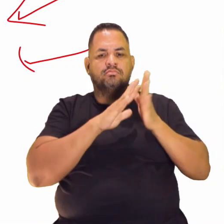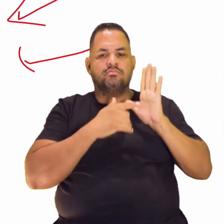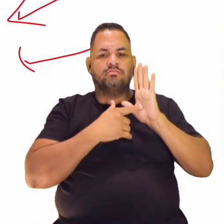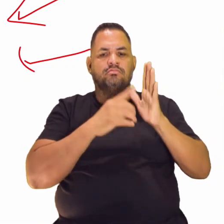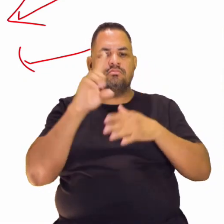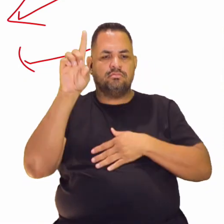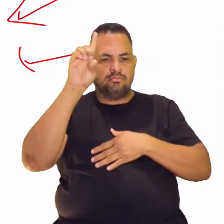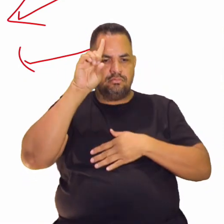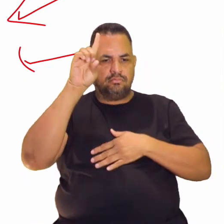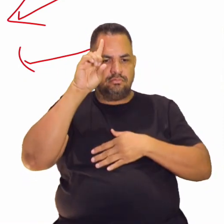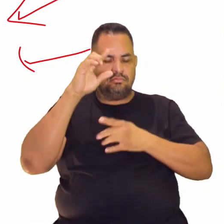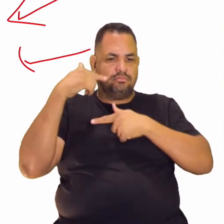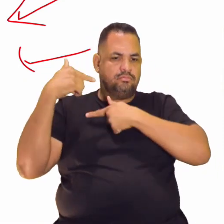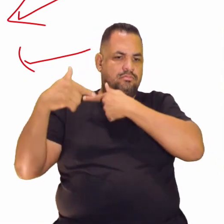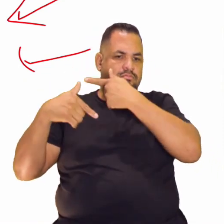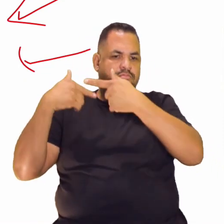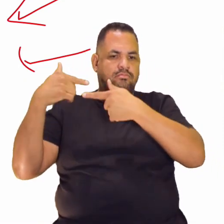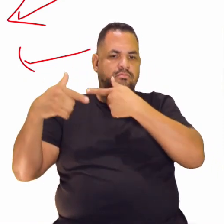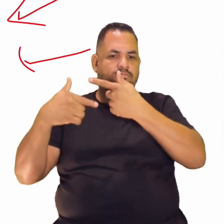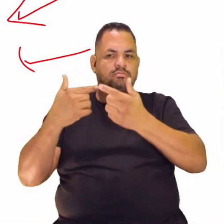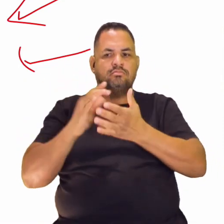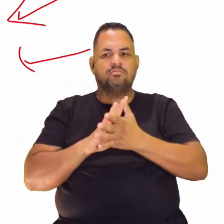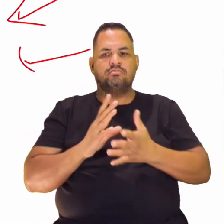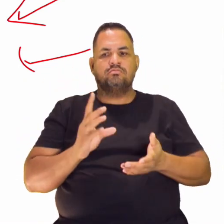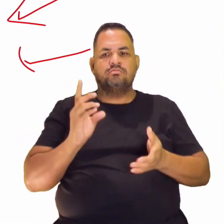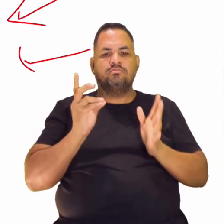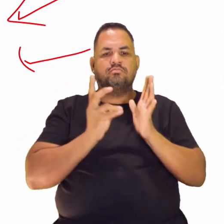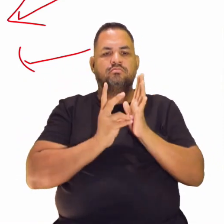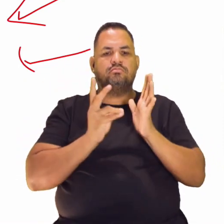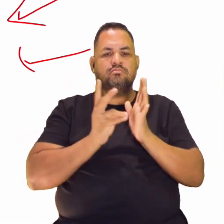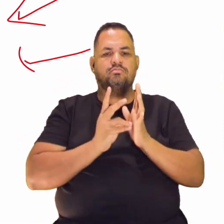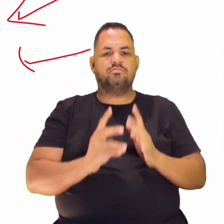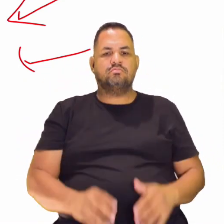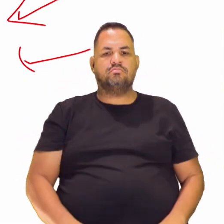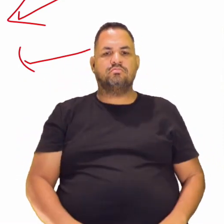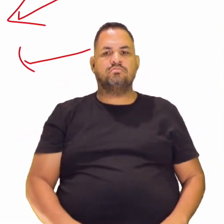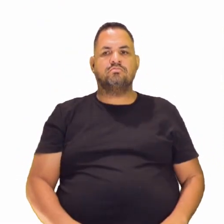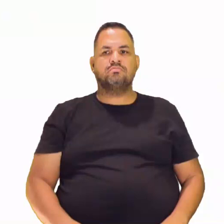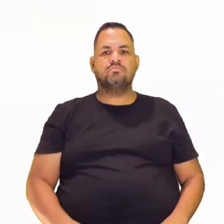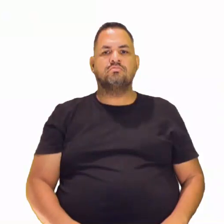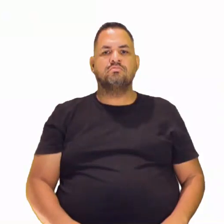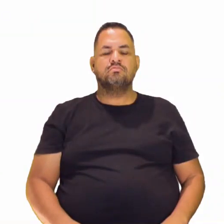revelam o cotidiano e as tradições dos índios.